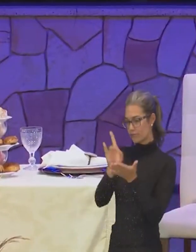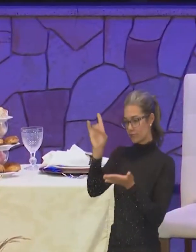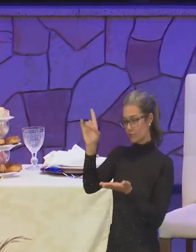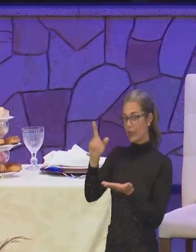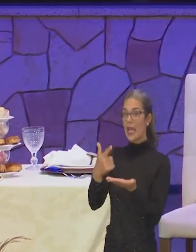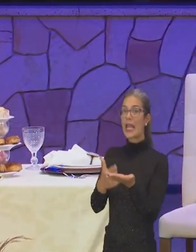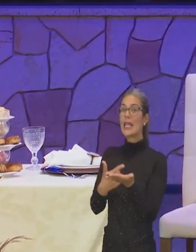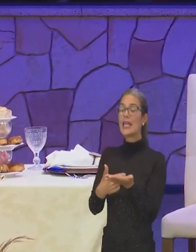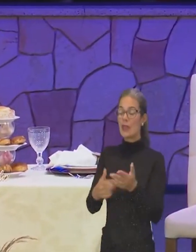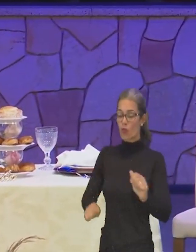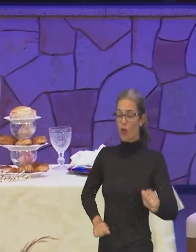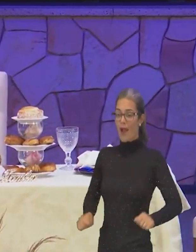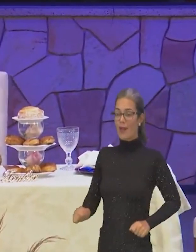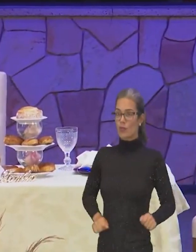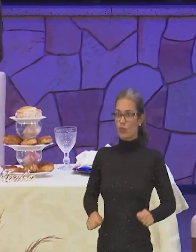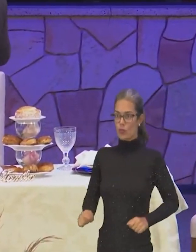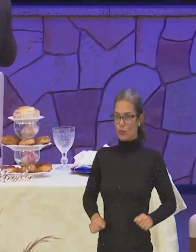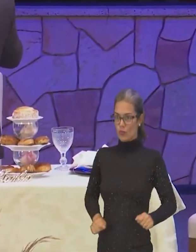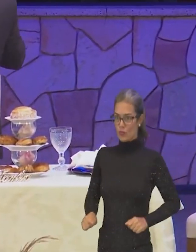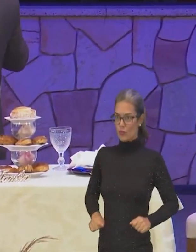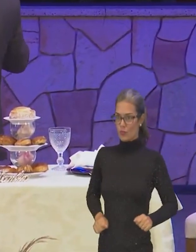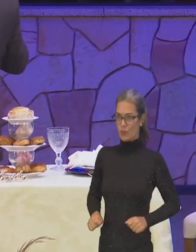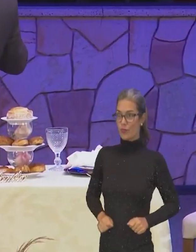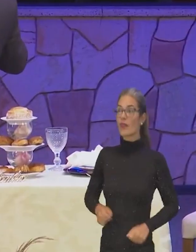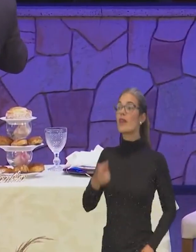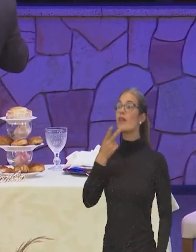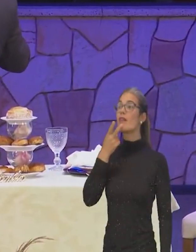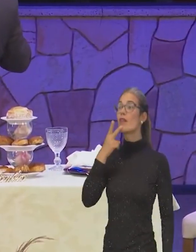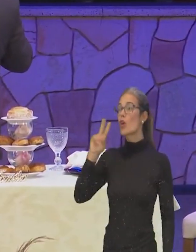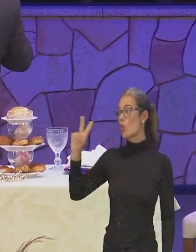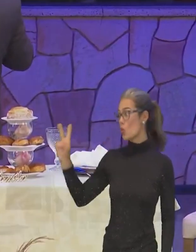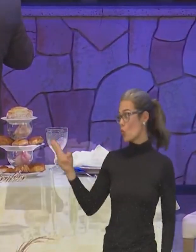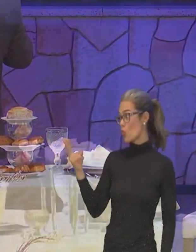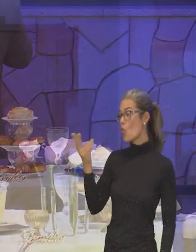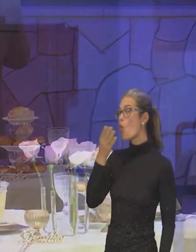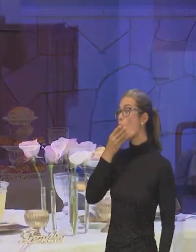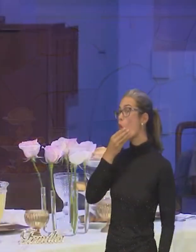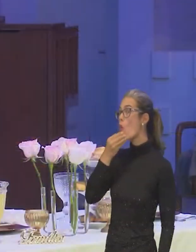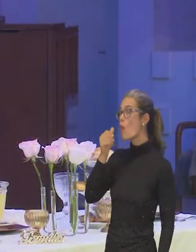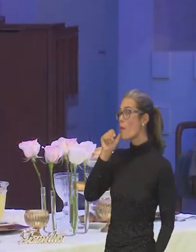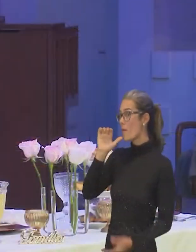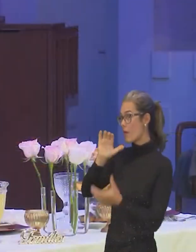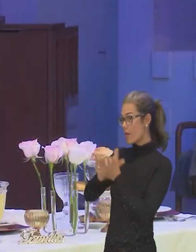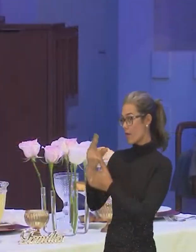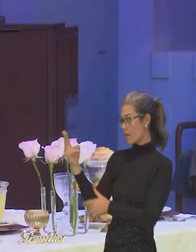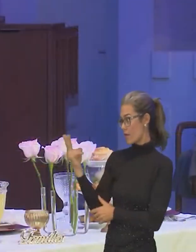Atos. A Bíblia fala de um casal, crianças, chamado